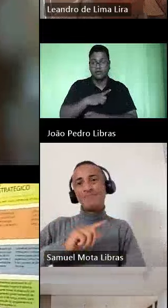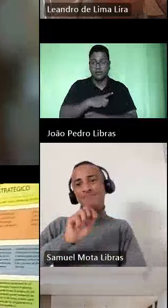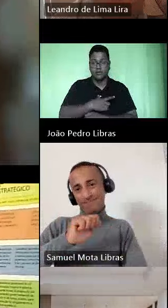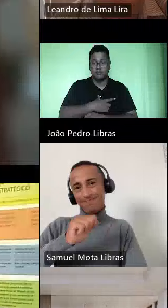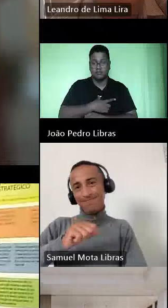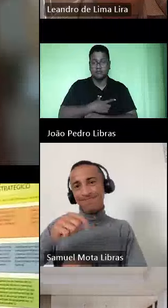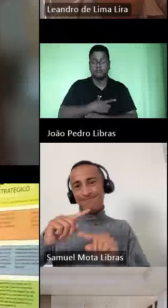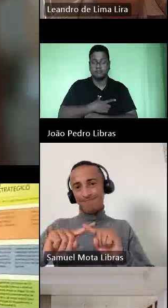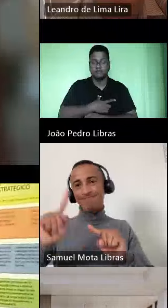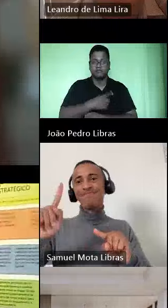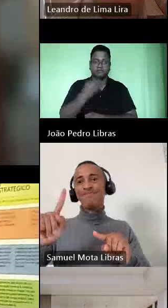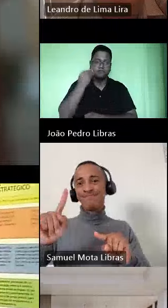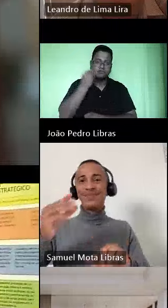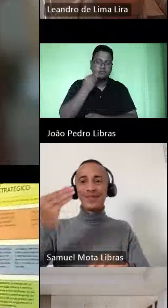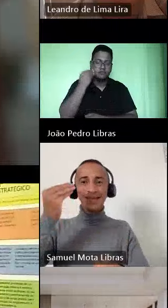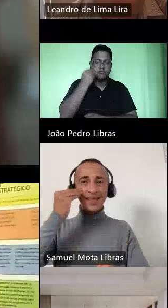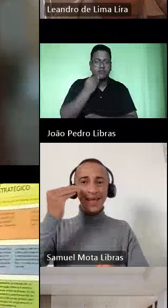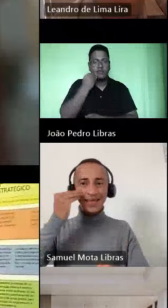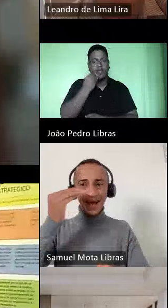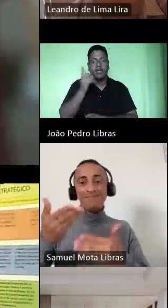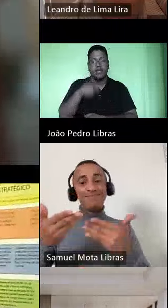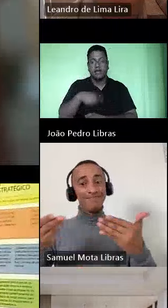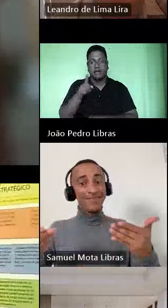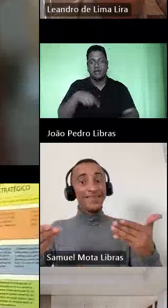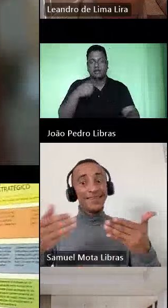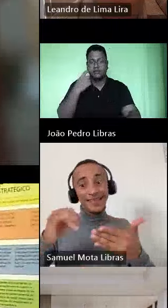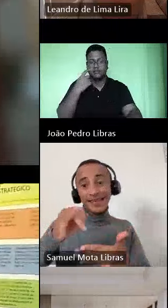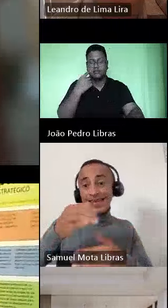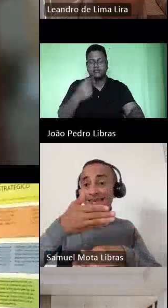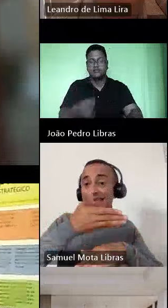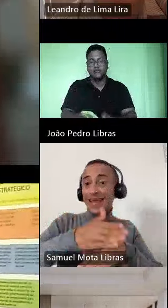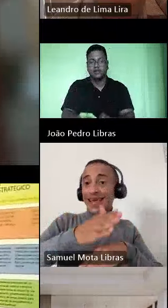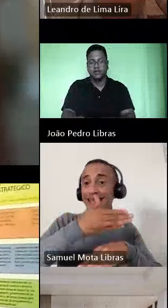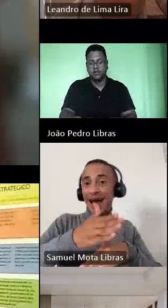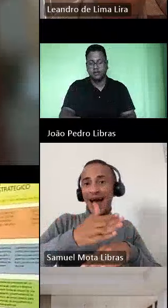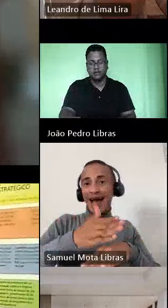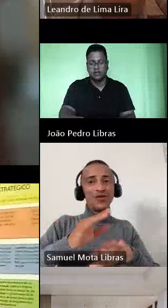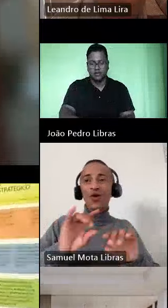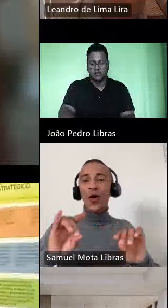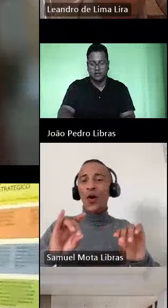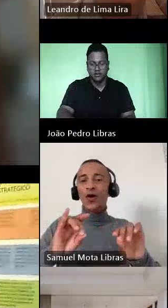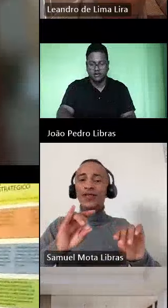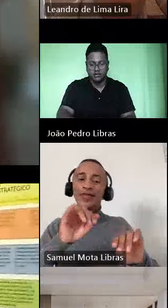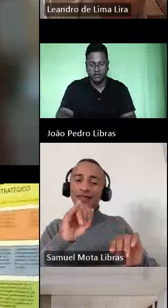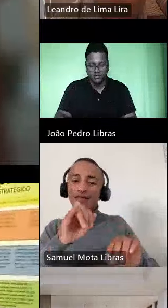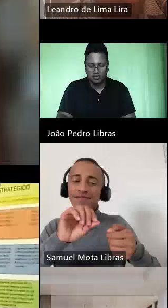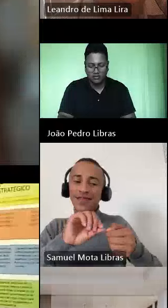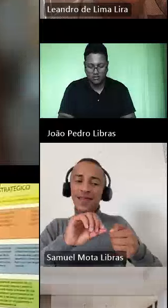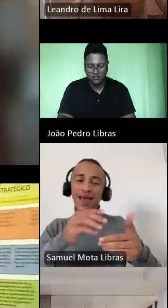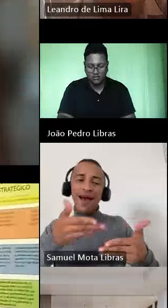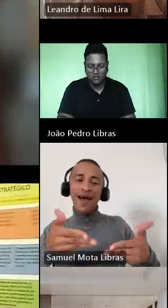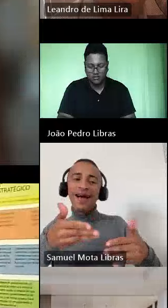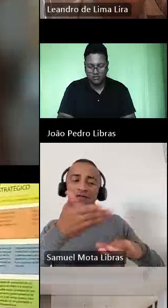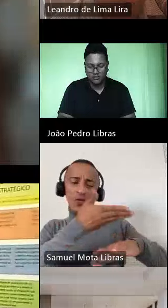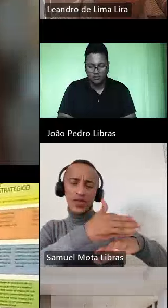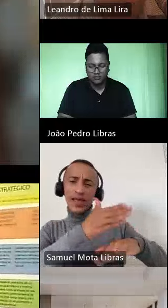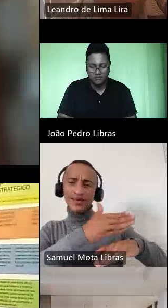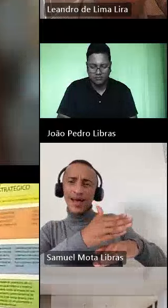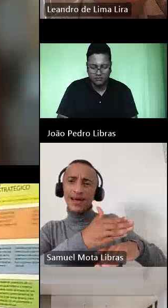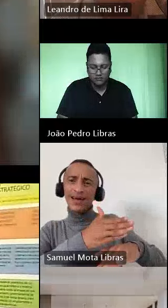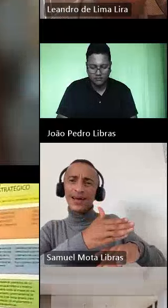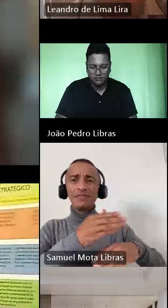de testar né falar é porque isso aí é teste você testar ó ainda não tá valendo 100% a gente vai testar para ver se que